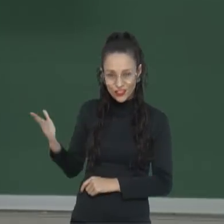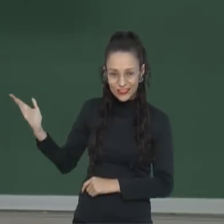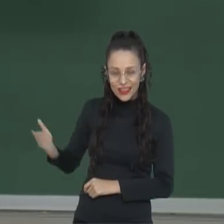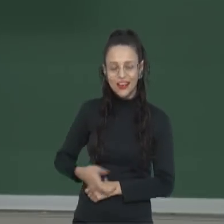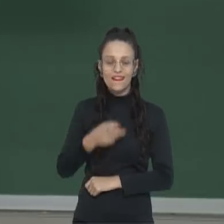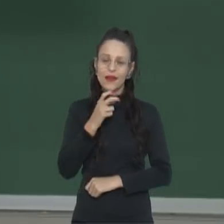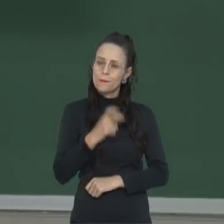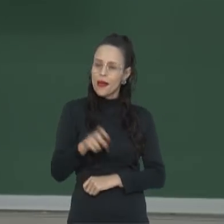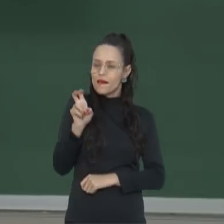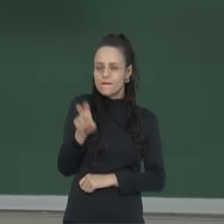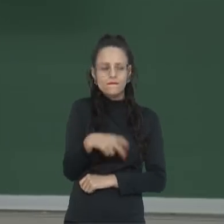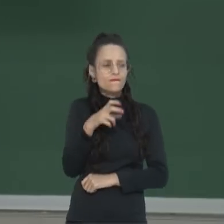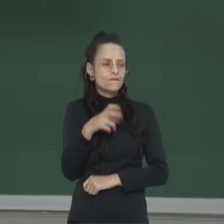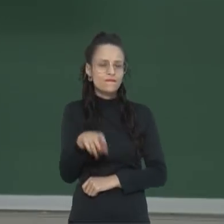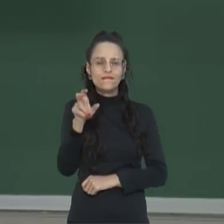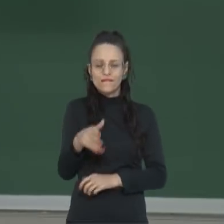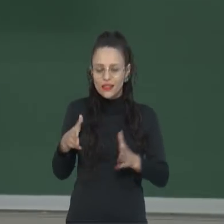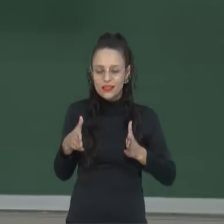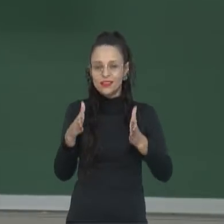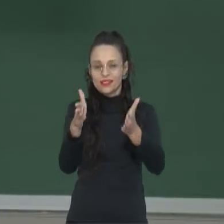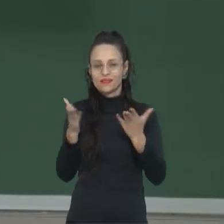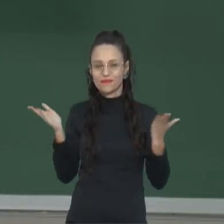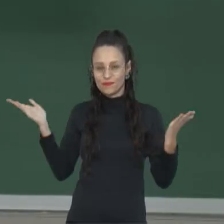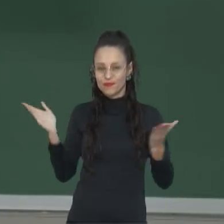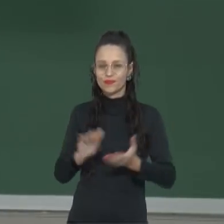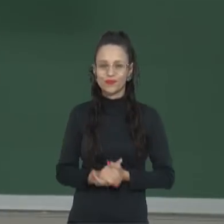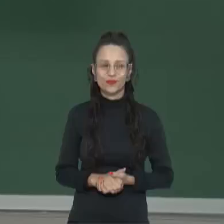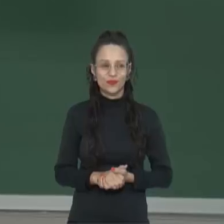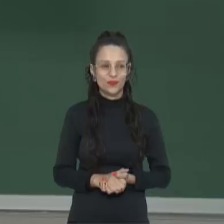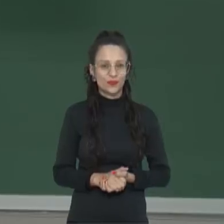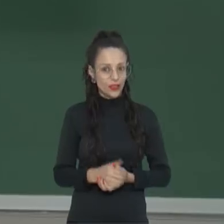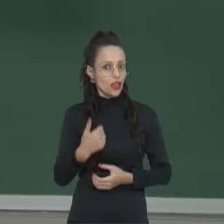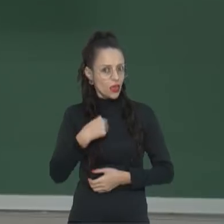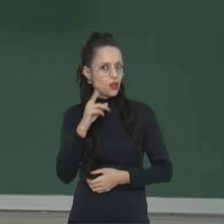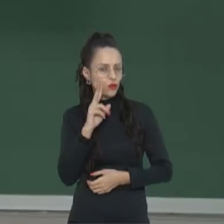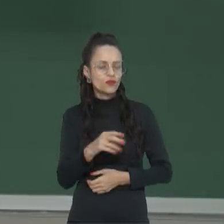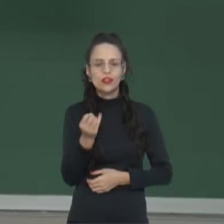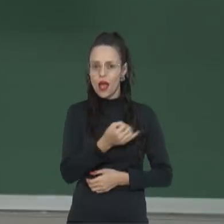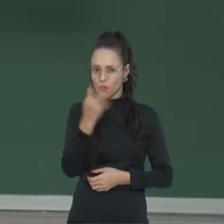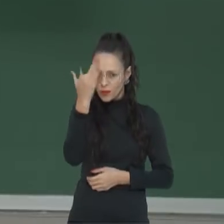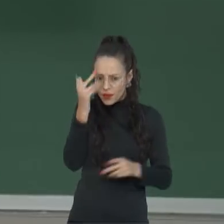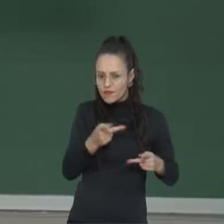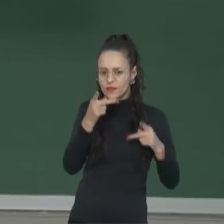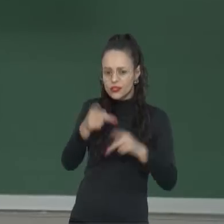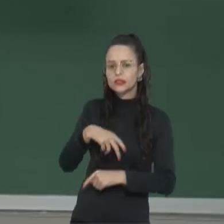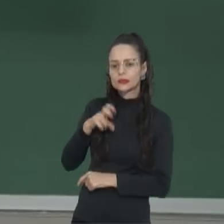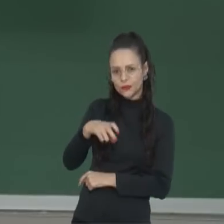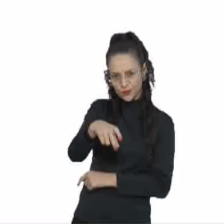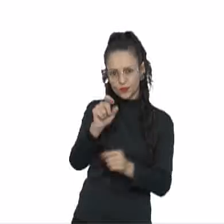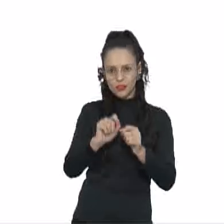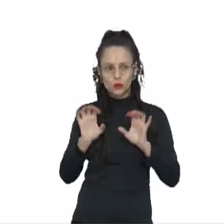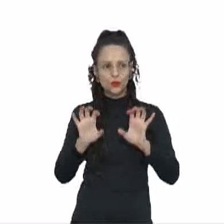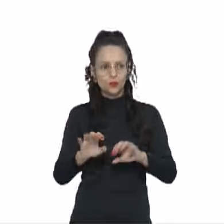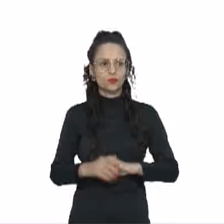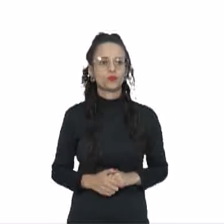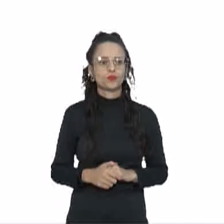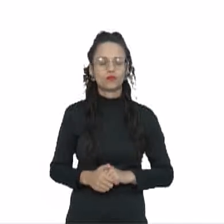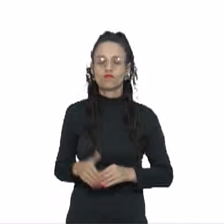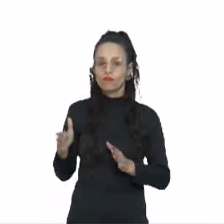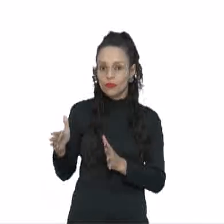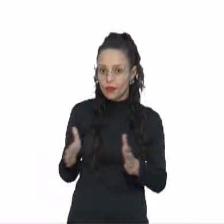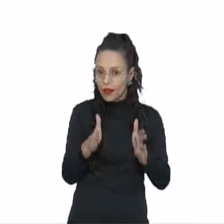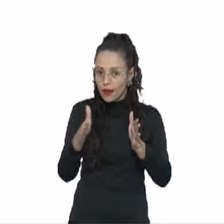fazer uma peregrinação, né, por essas estradas, como eu vi muitos turistas fazendo. Nos caminhos incas foram